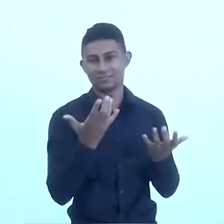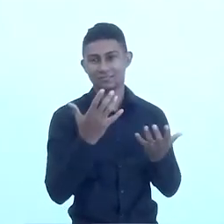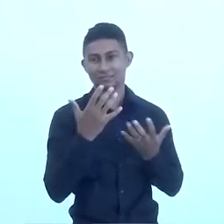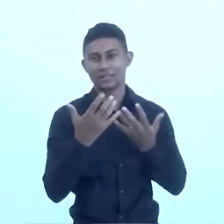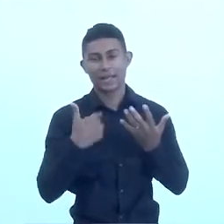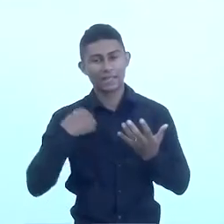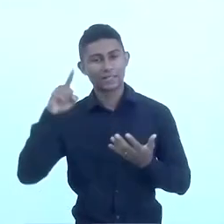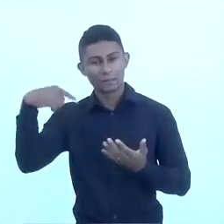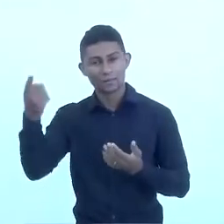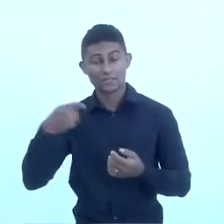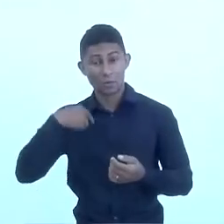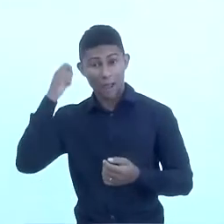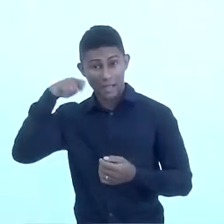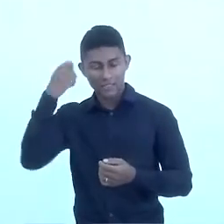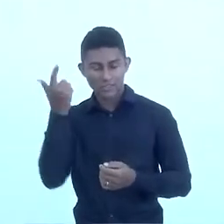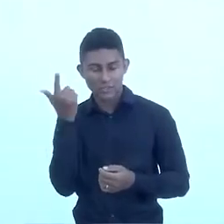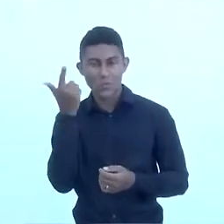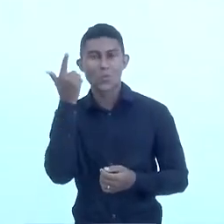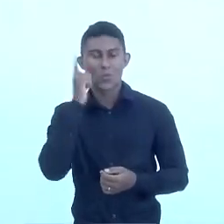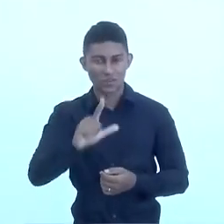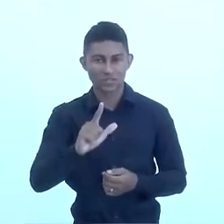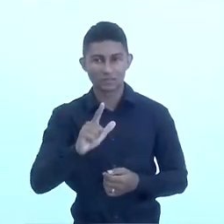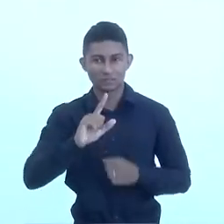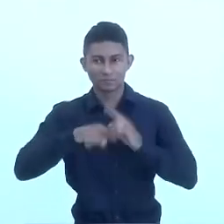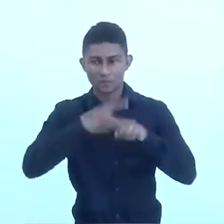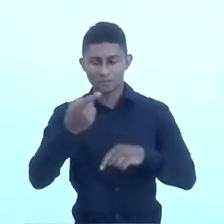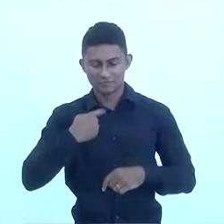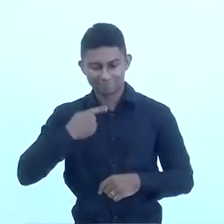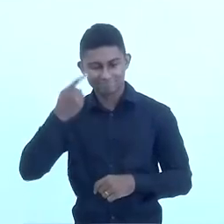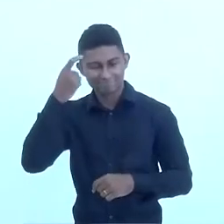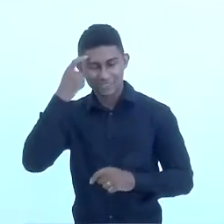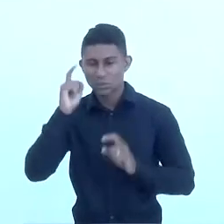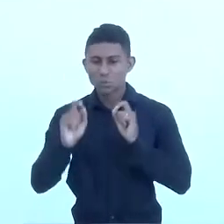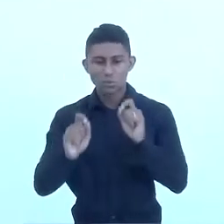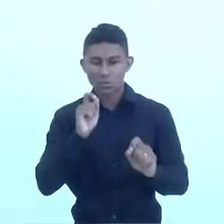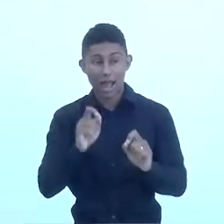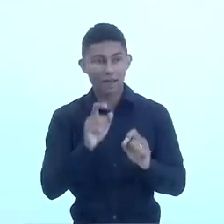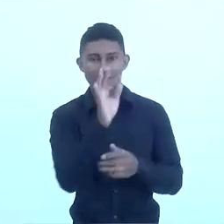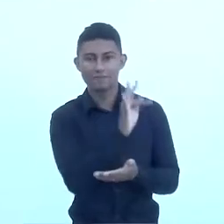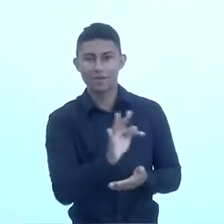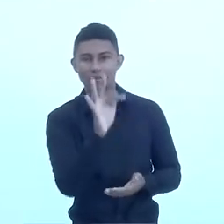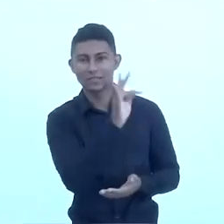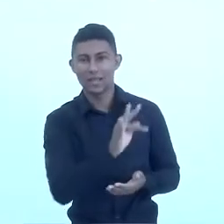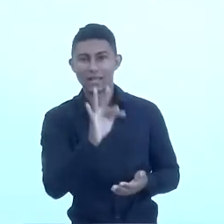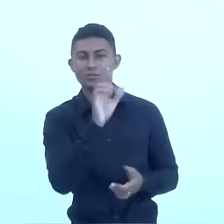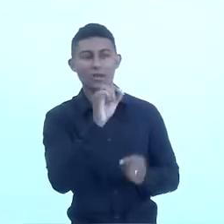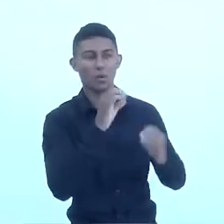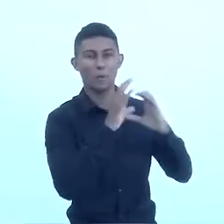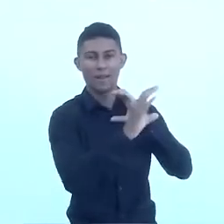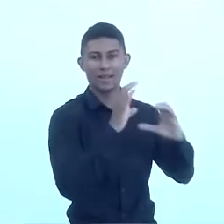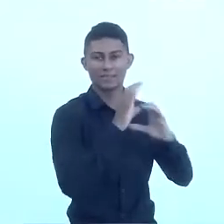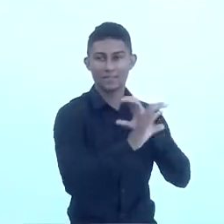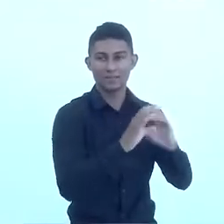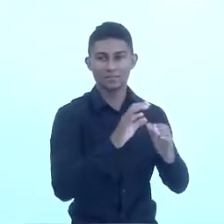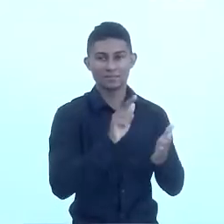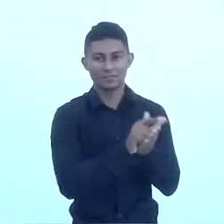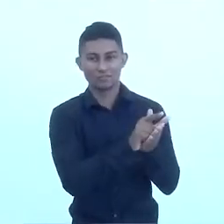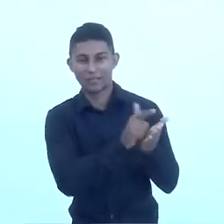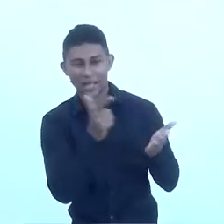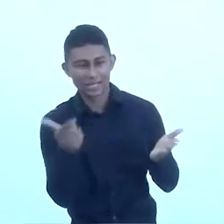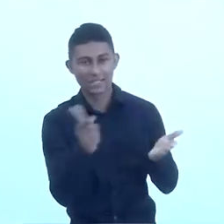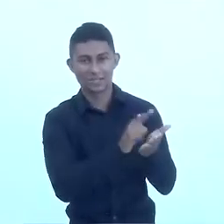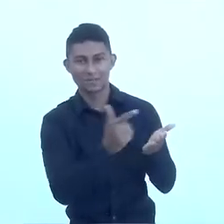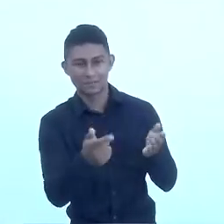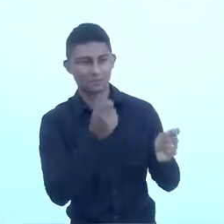teatro. E aí eu me tornei atriz muito depois. E aí falei, não, o que eu vou fazer aqui que mais parece? Pô, faculdade de comunicação. E aí